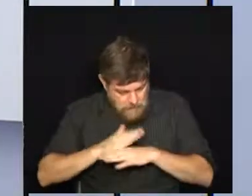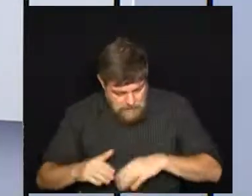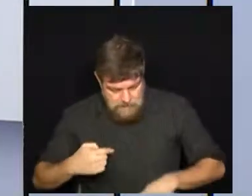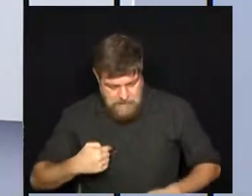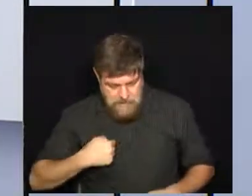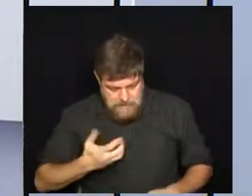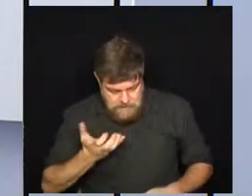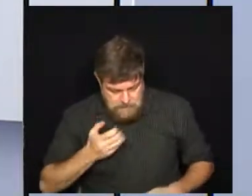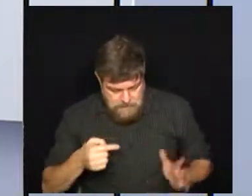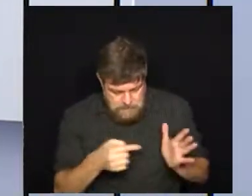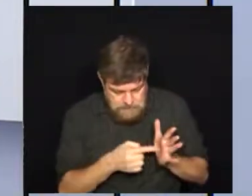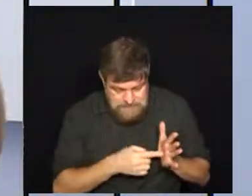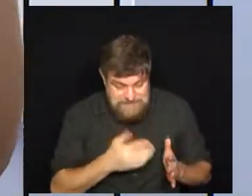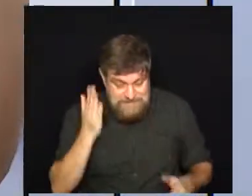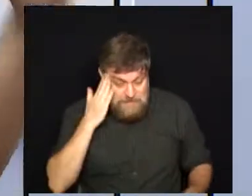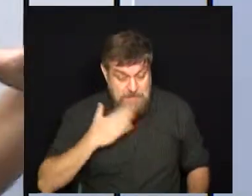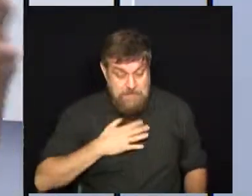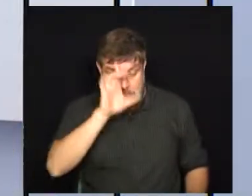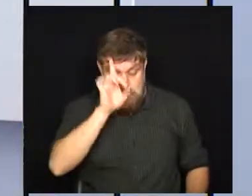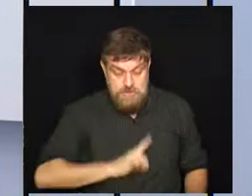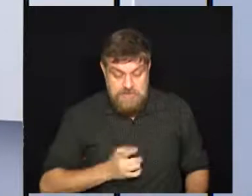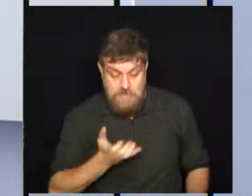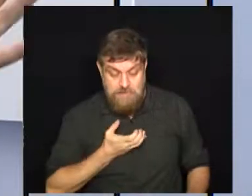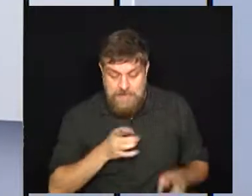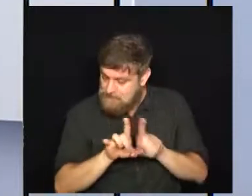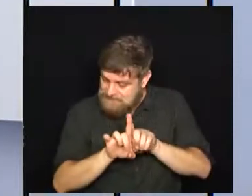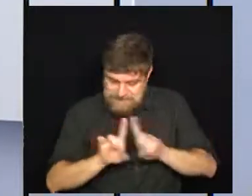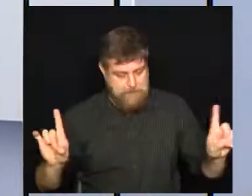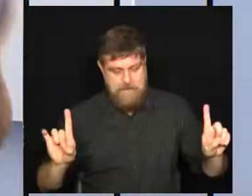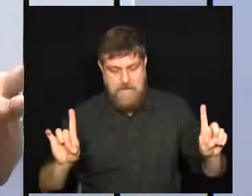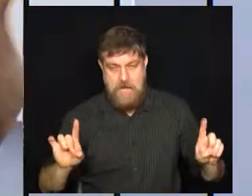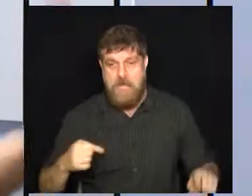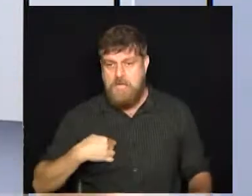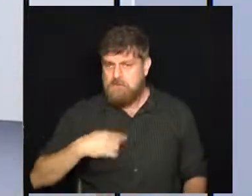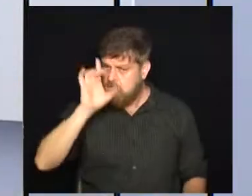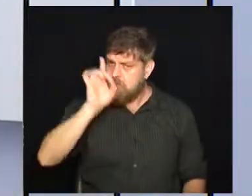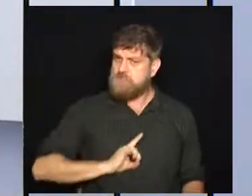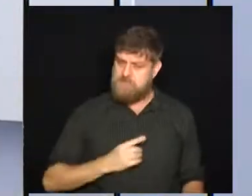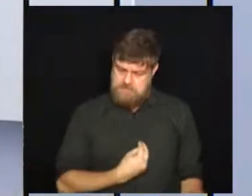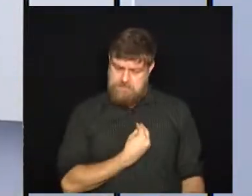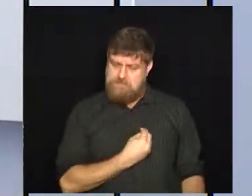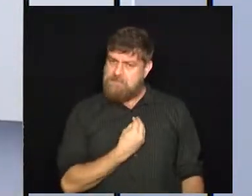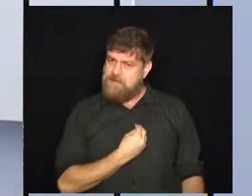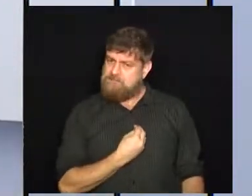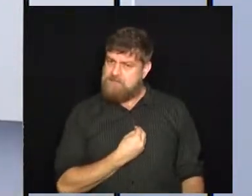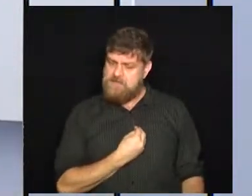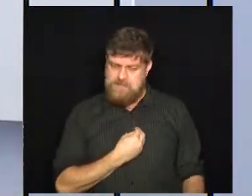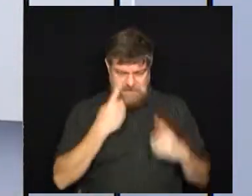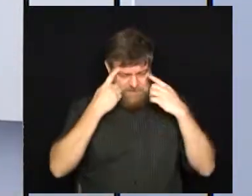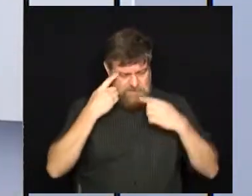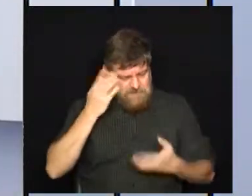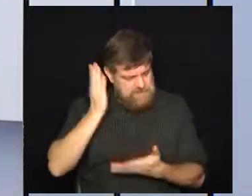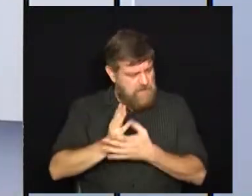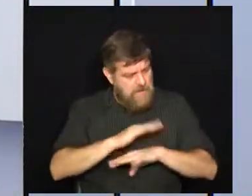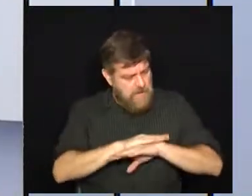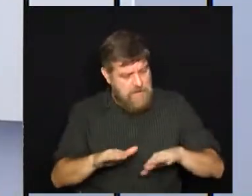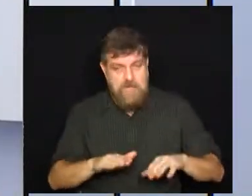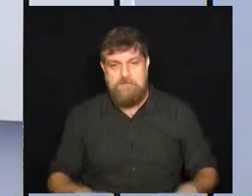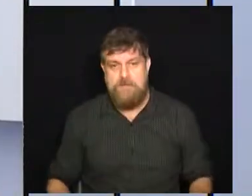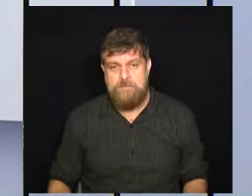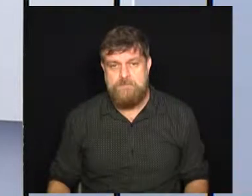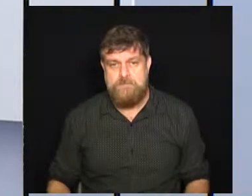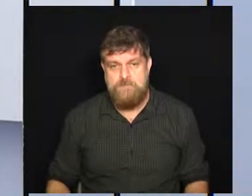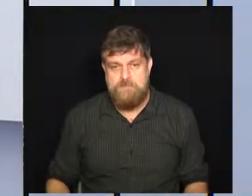quero procurar meus direitos, eu quero me separar, eu tenho o direito de viver uma vida sem violência e